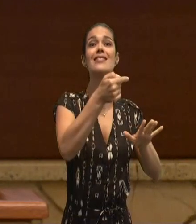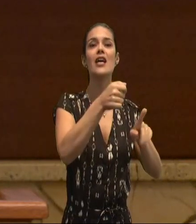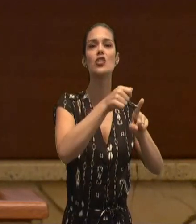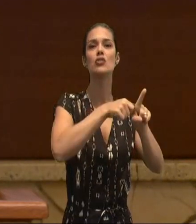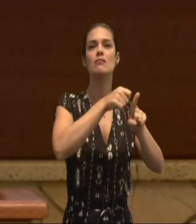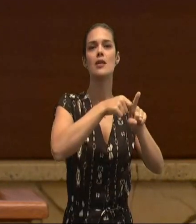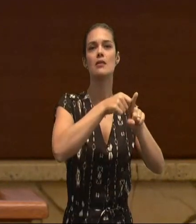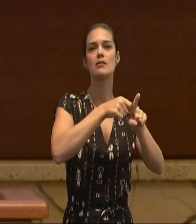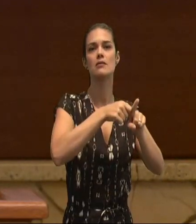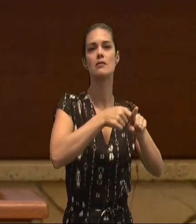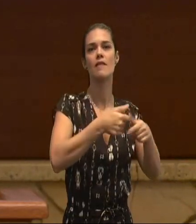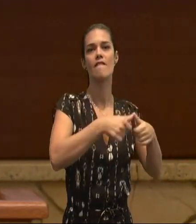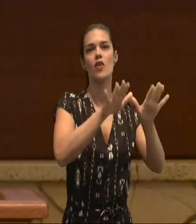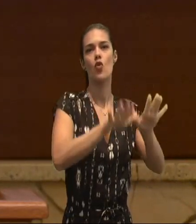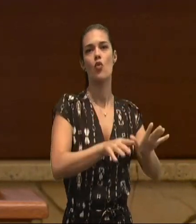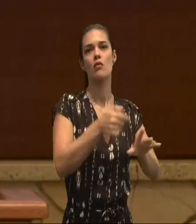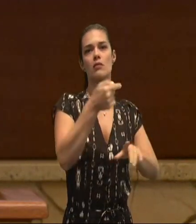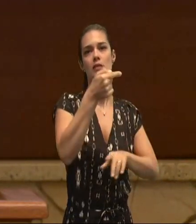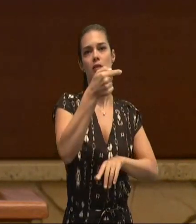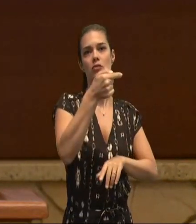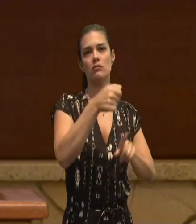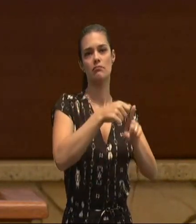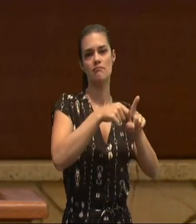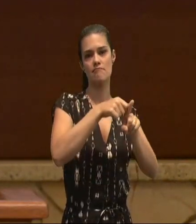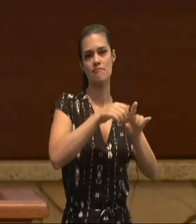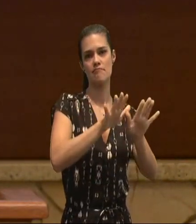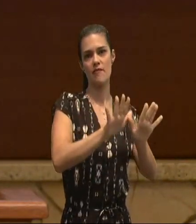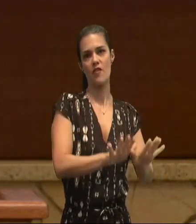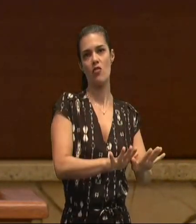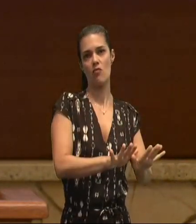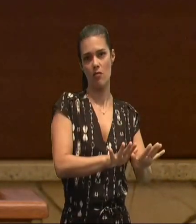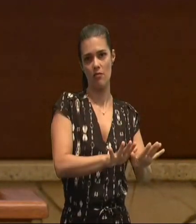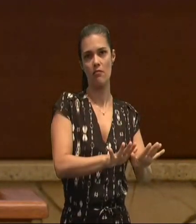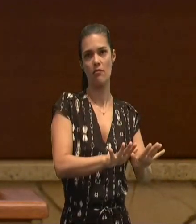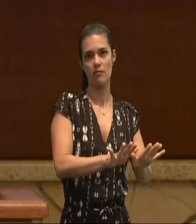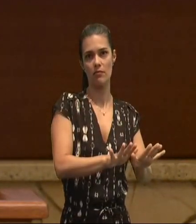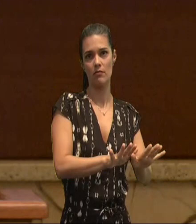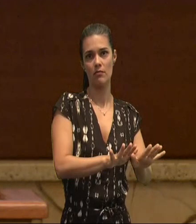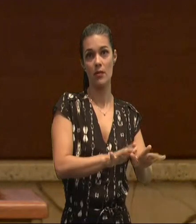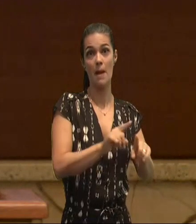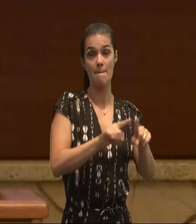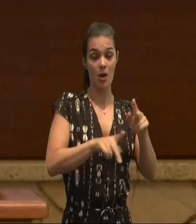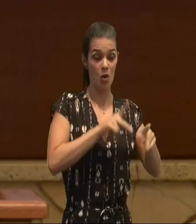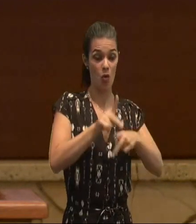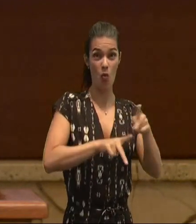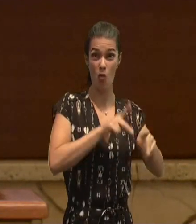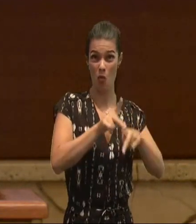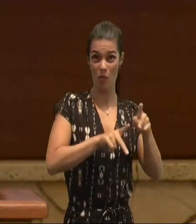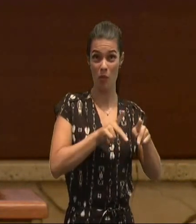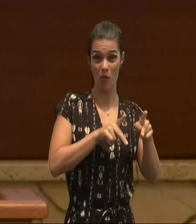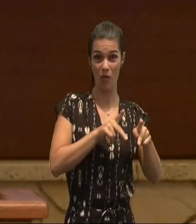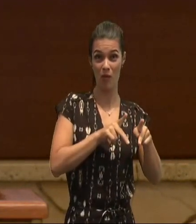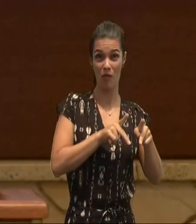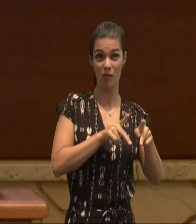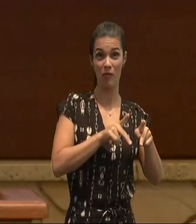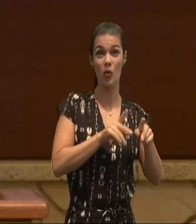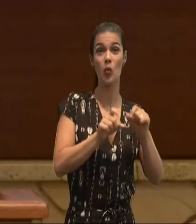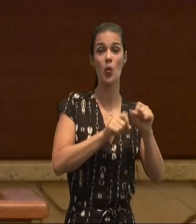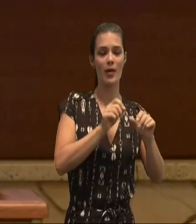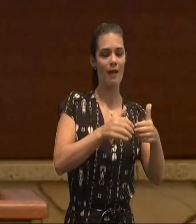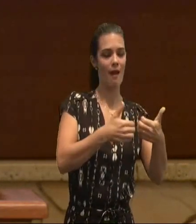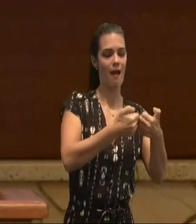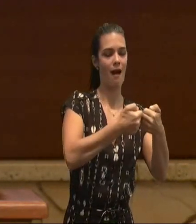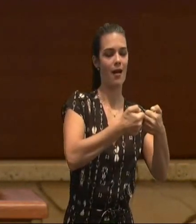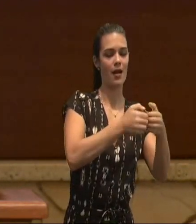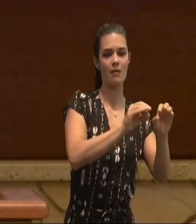filisteus. Os filisteus chamam os sacerdotes israelitas, colocam a arca no carro, e aquela arca é